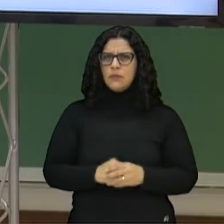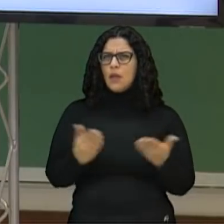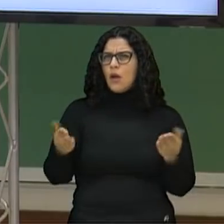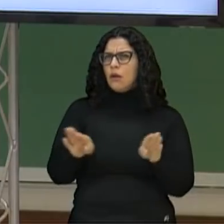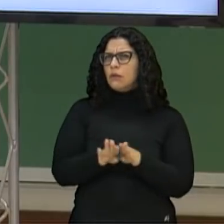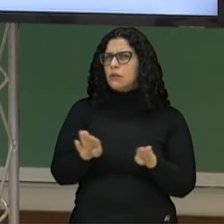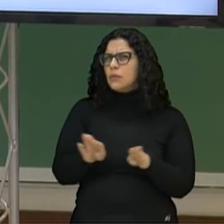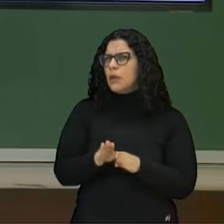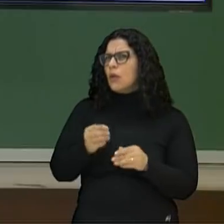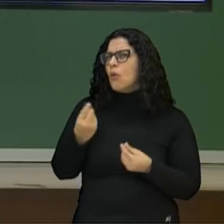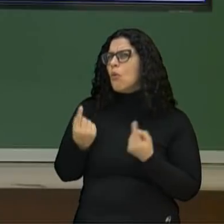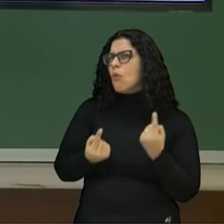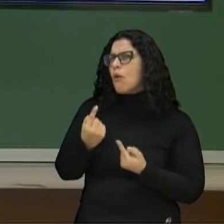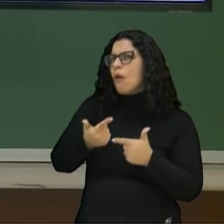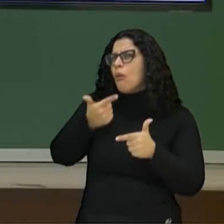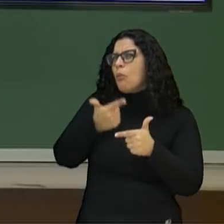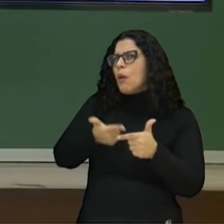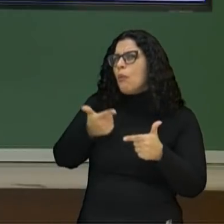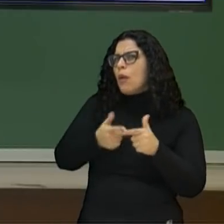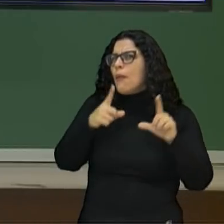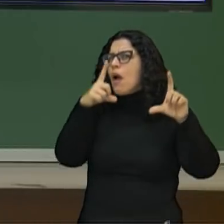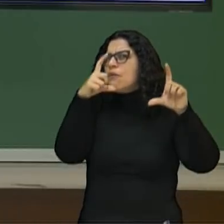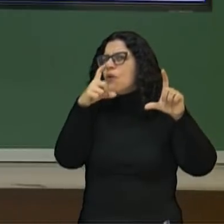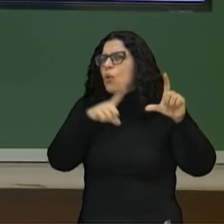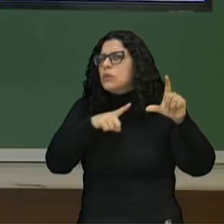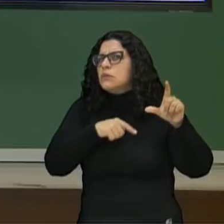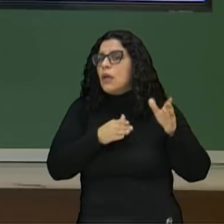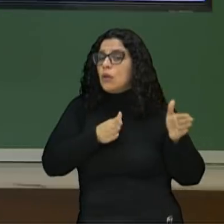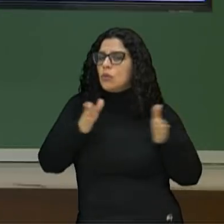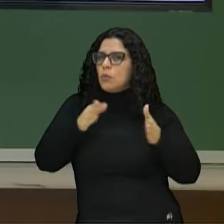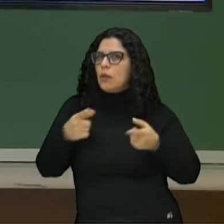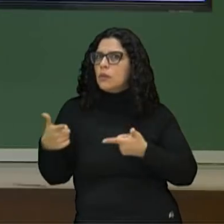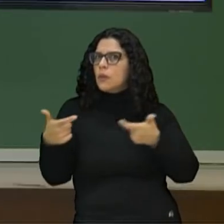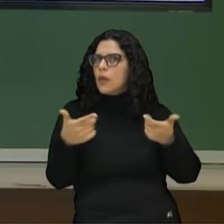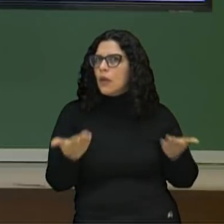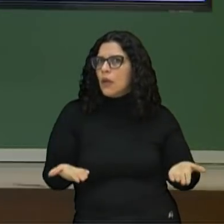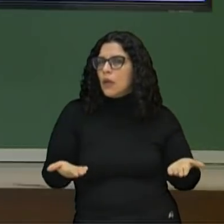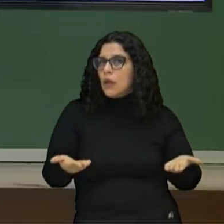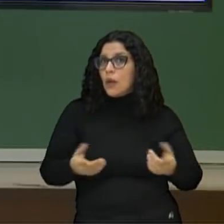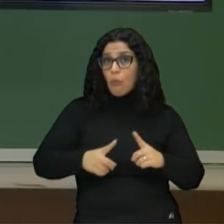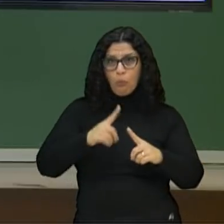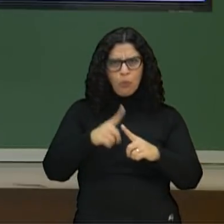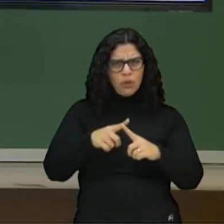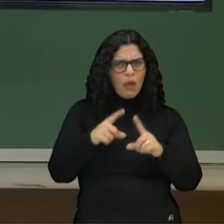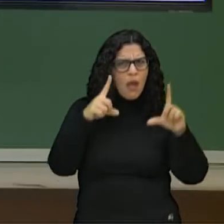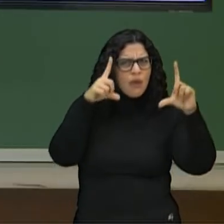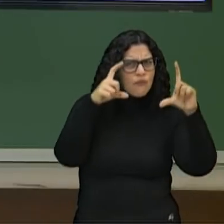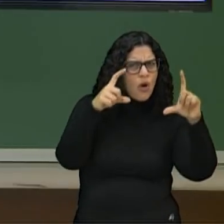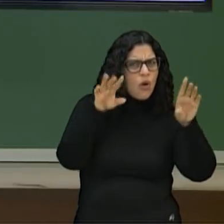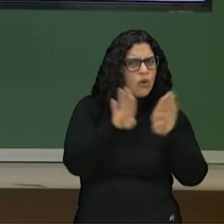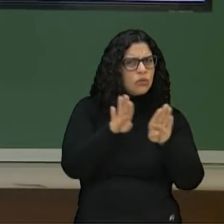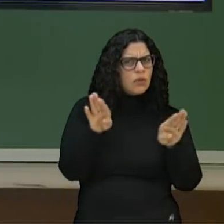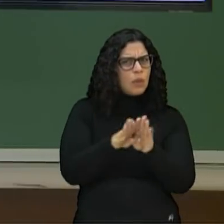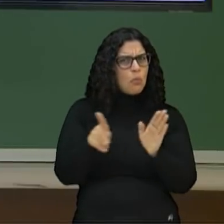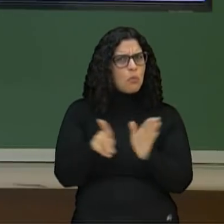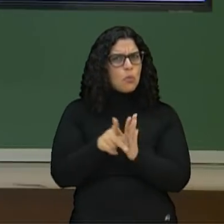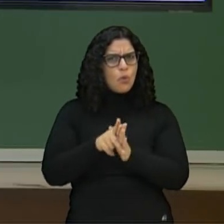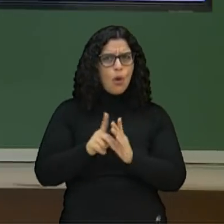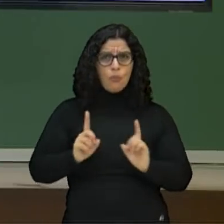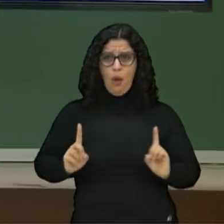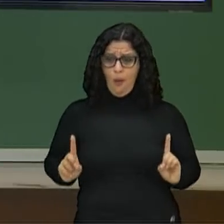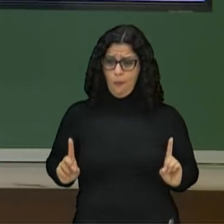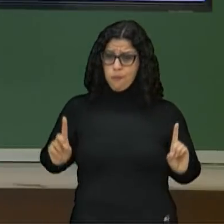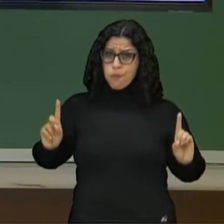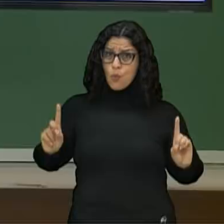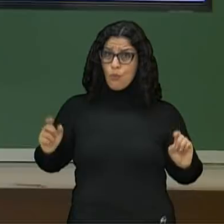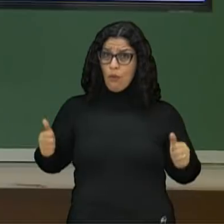que é o impacto dessa imagem durante a guerra? Por que essa foto com esse alto comando em frente à